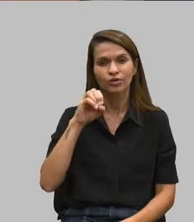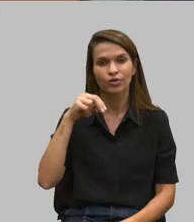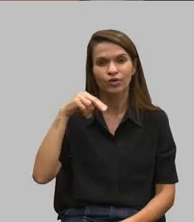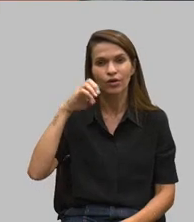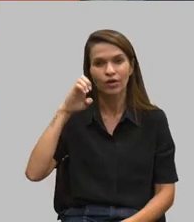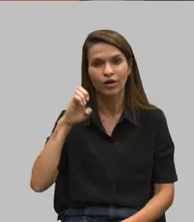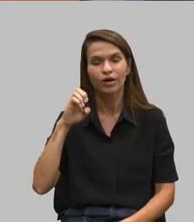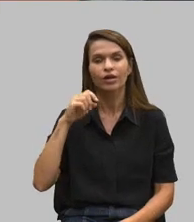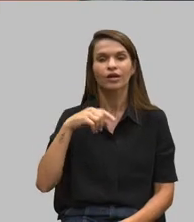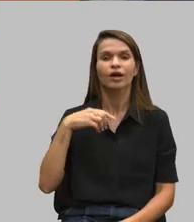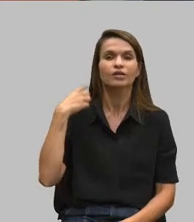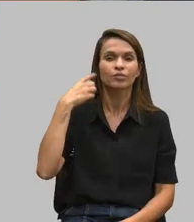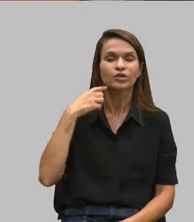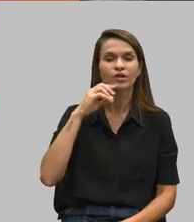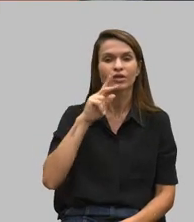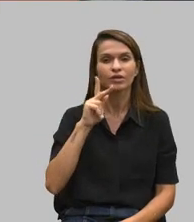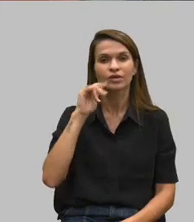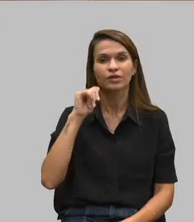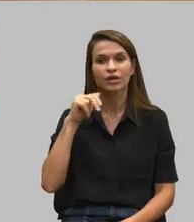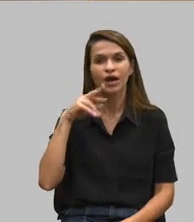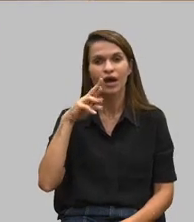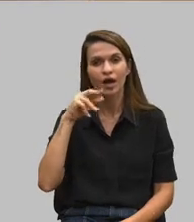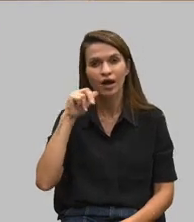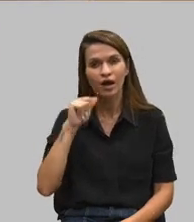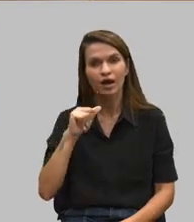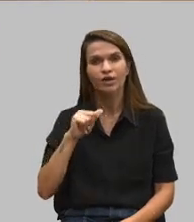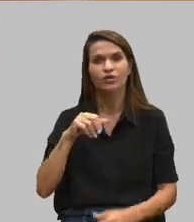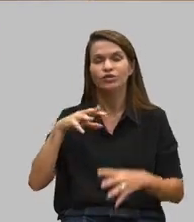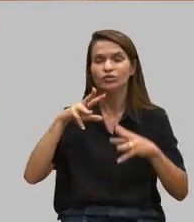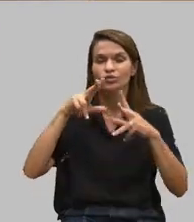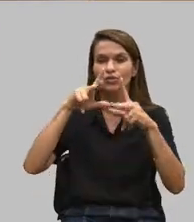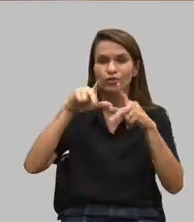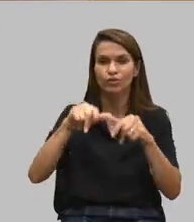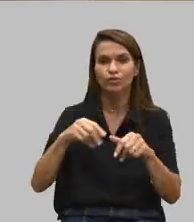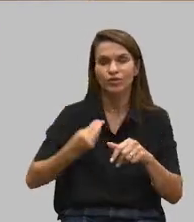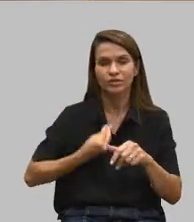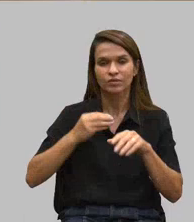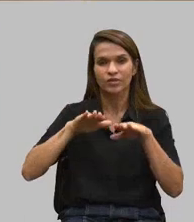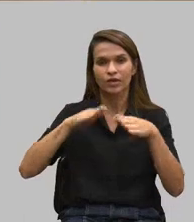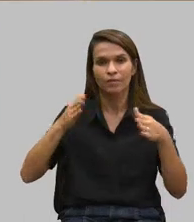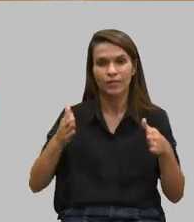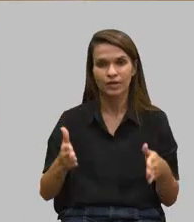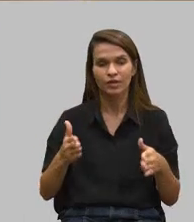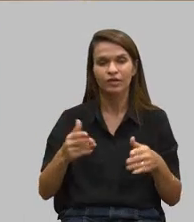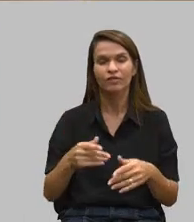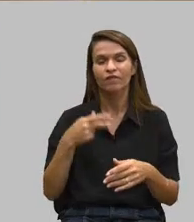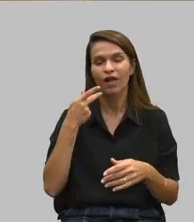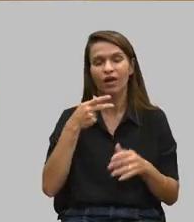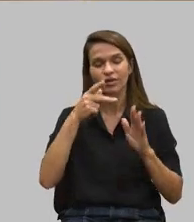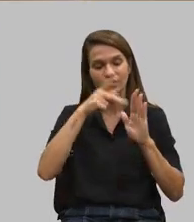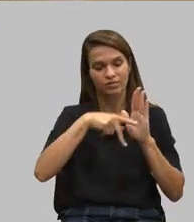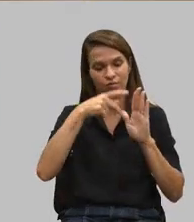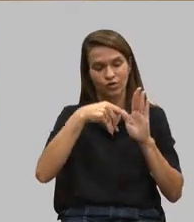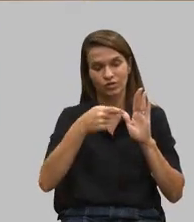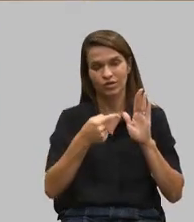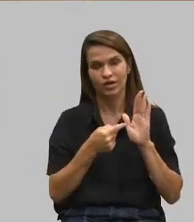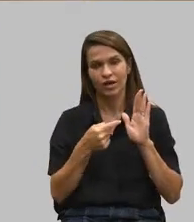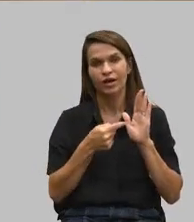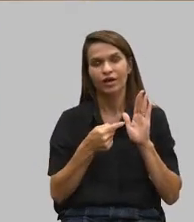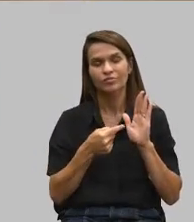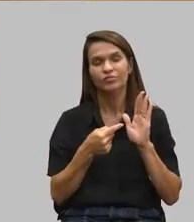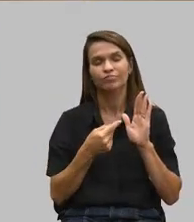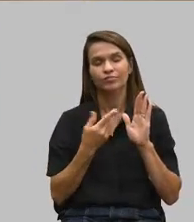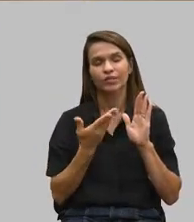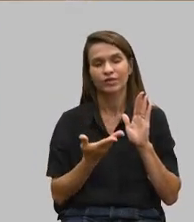deputada Quiara e os demais componentes da mesa falar que esse projeto assim ele vem